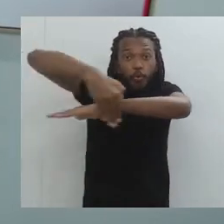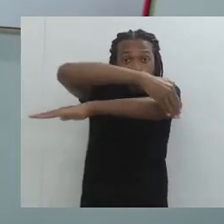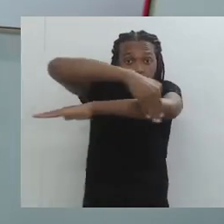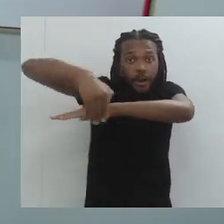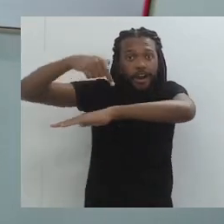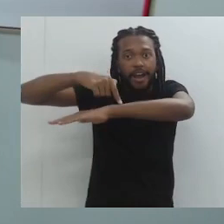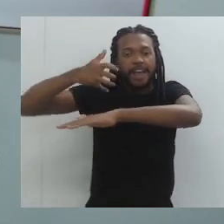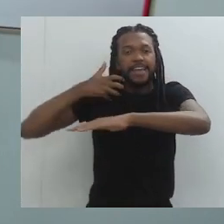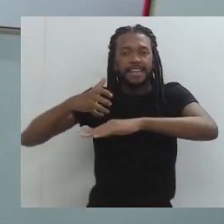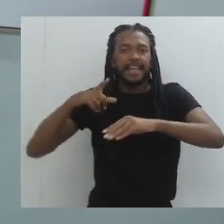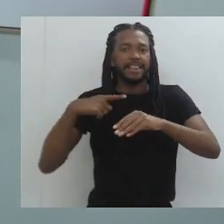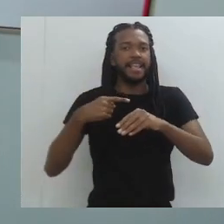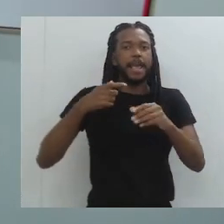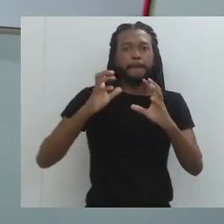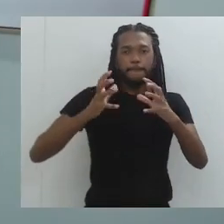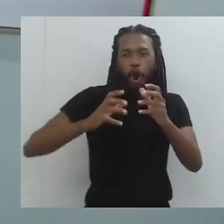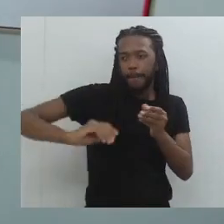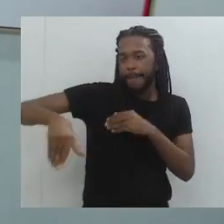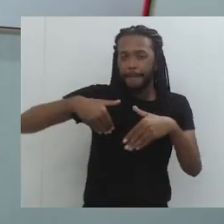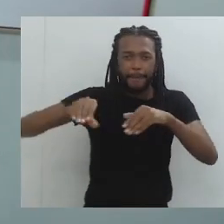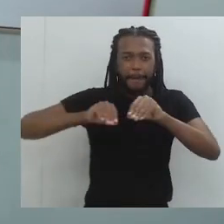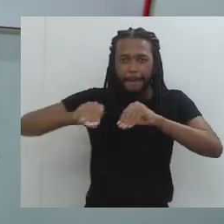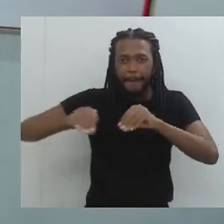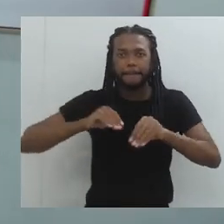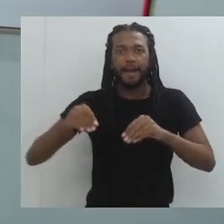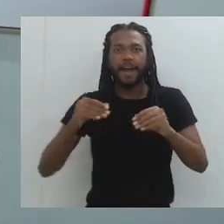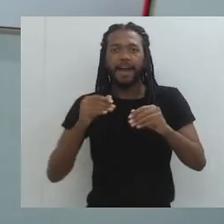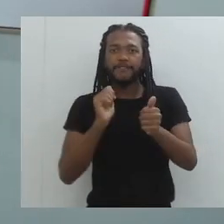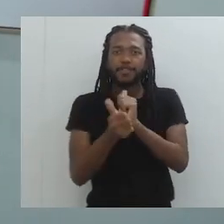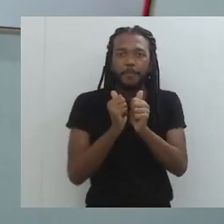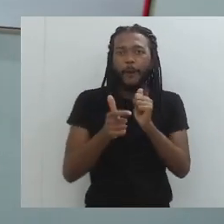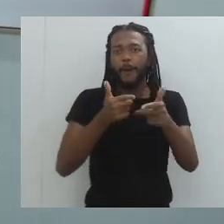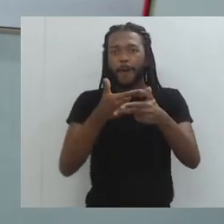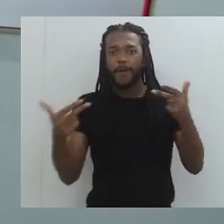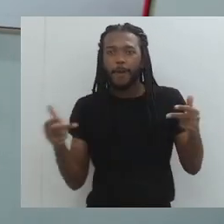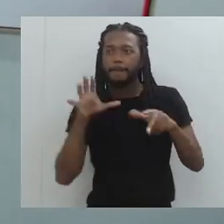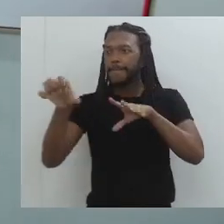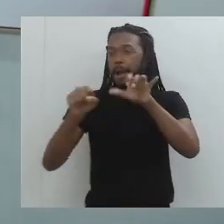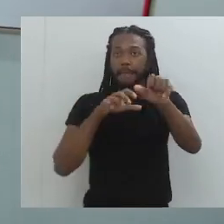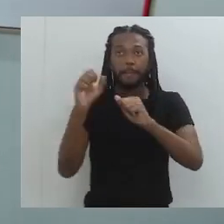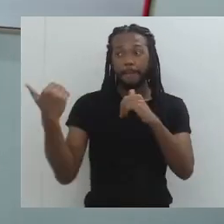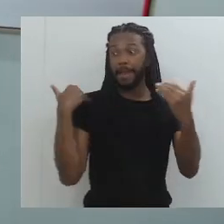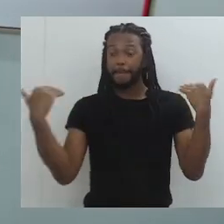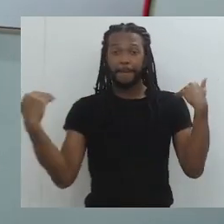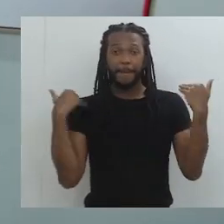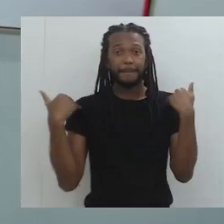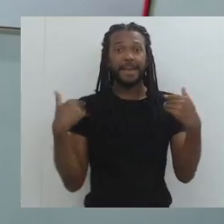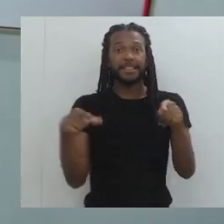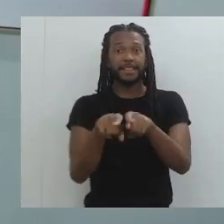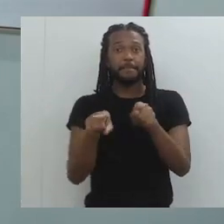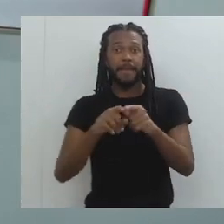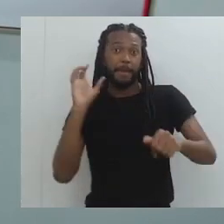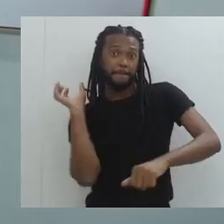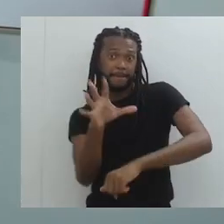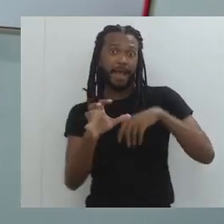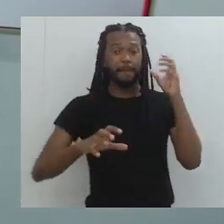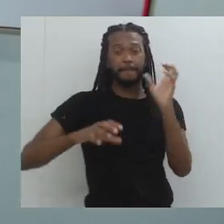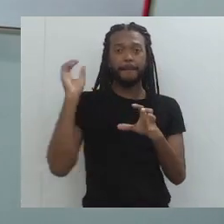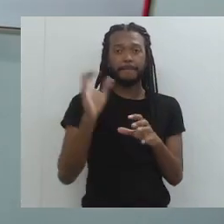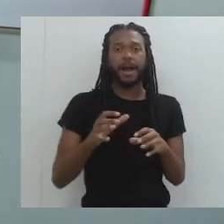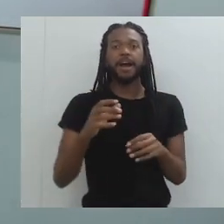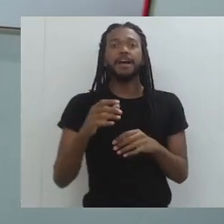para bater aquela bolinha, para brincar de barra-bandeira, de pega-pega, de queimado, de boca de fogo,